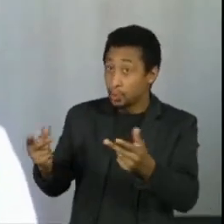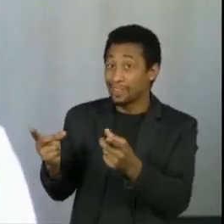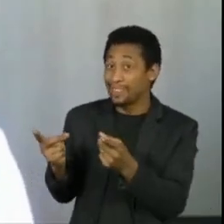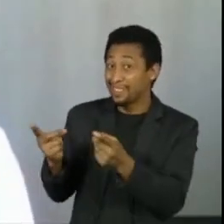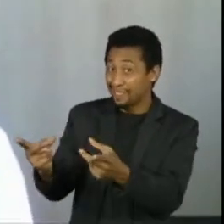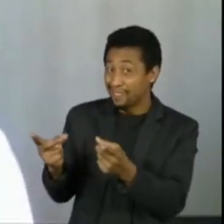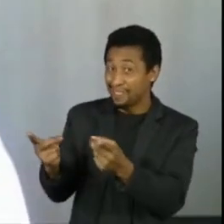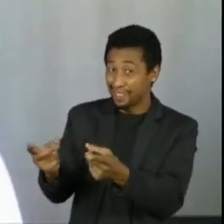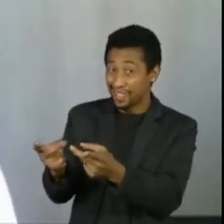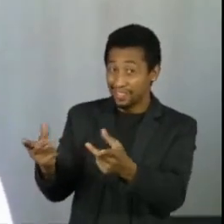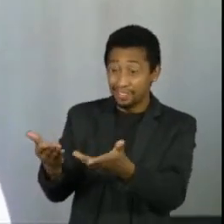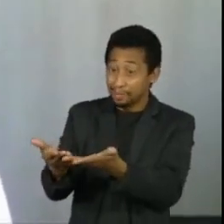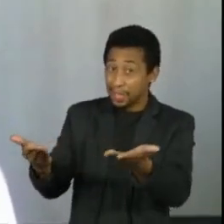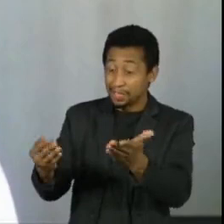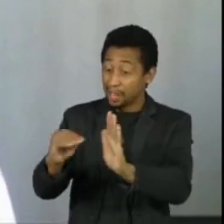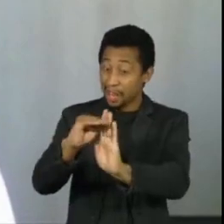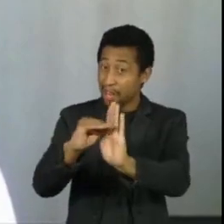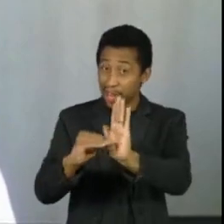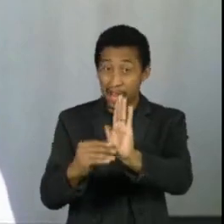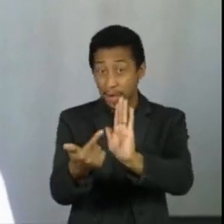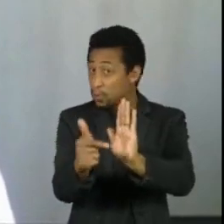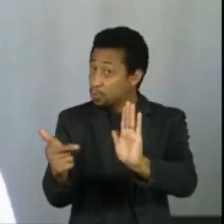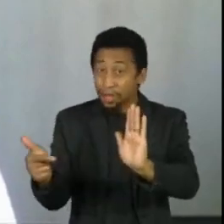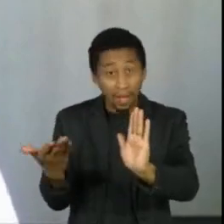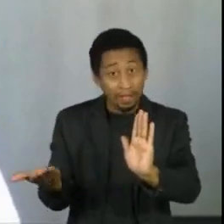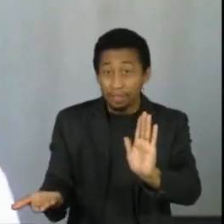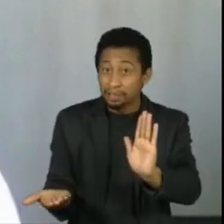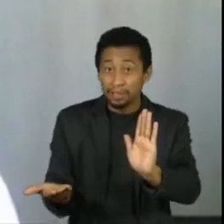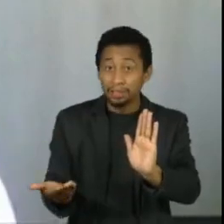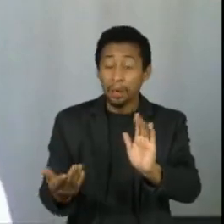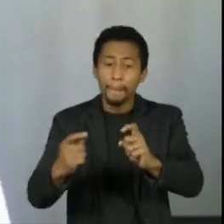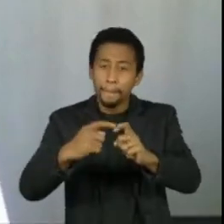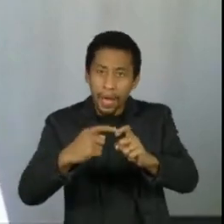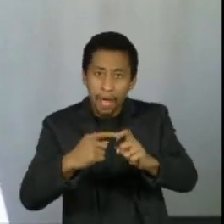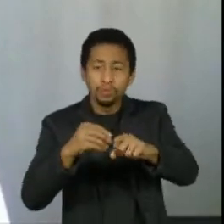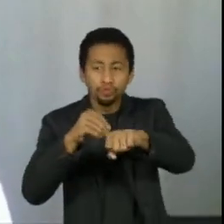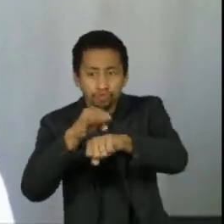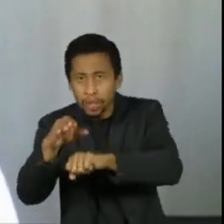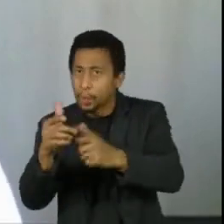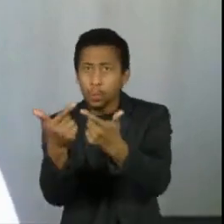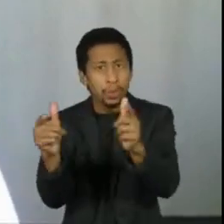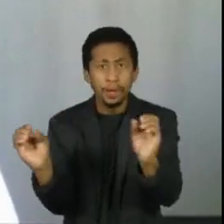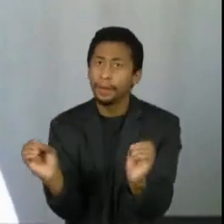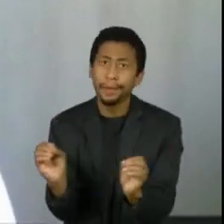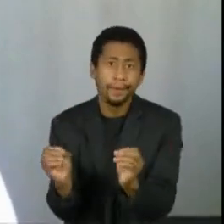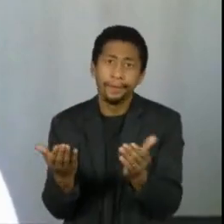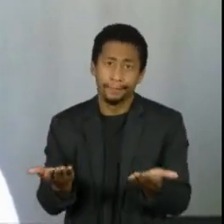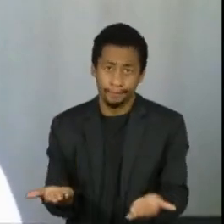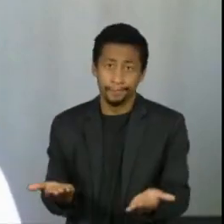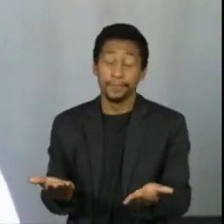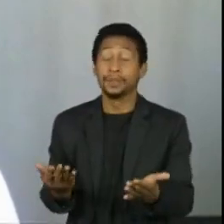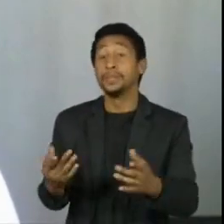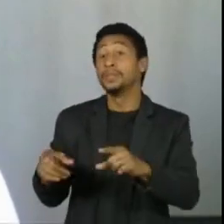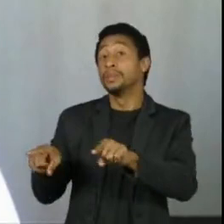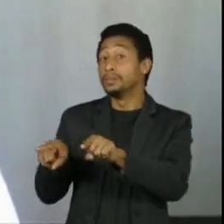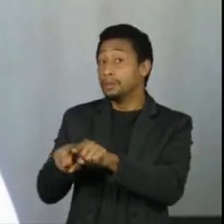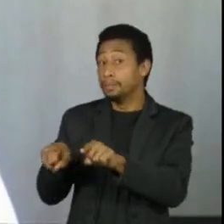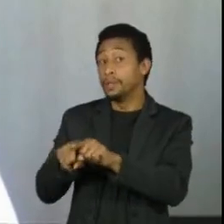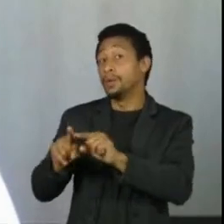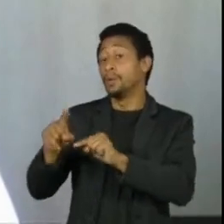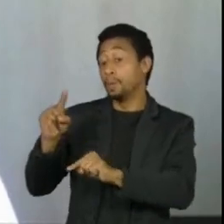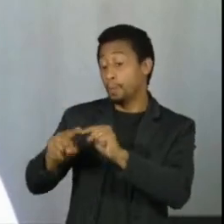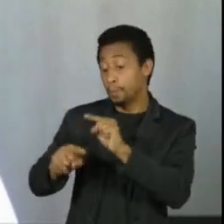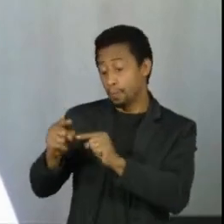sem qualquer regulação, como esses que eu citei, né? Até a questão dos